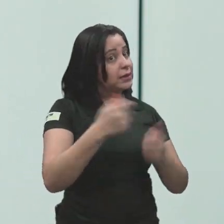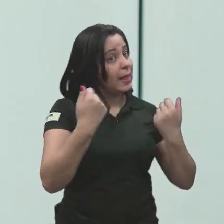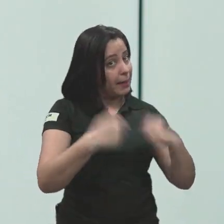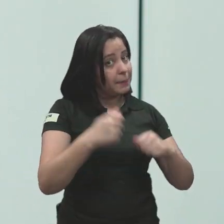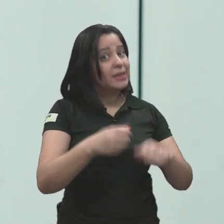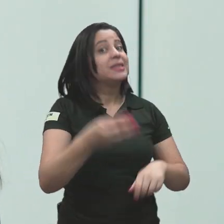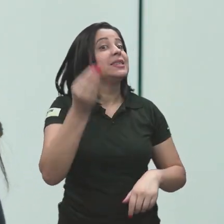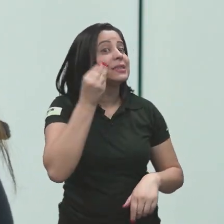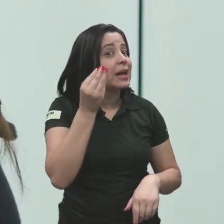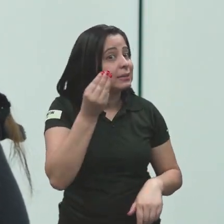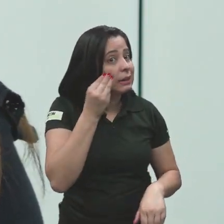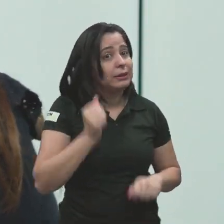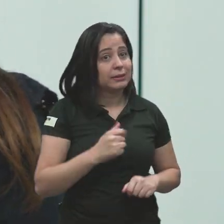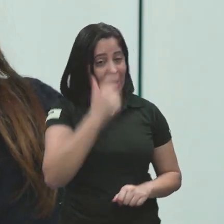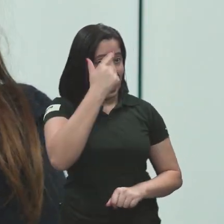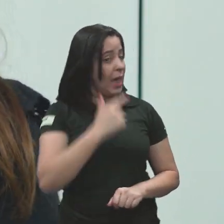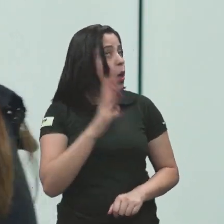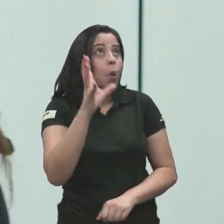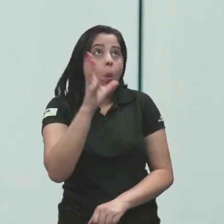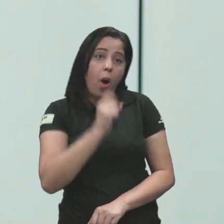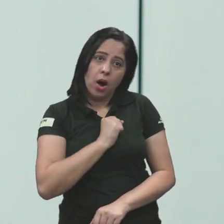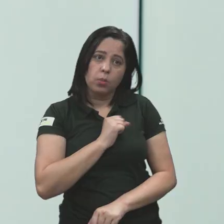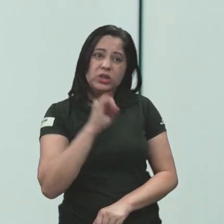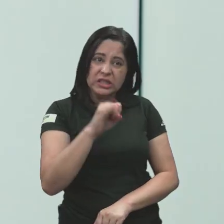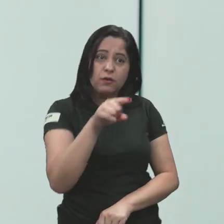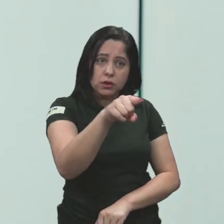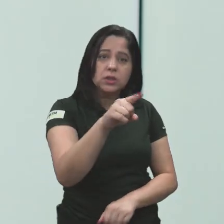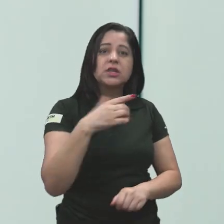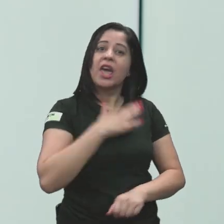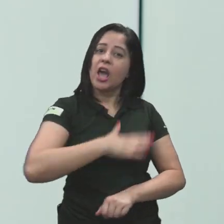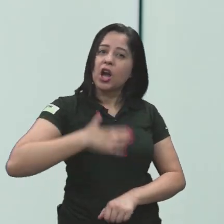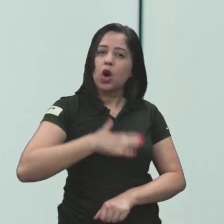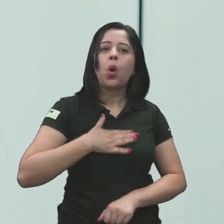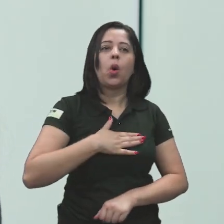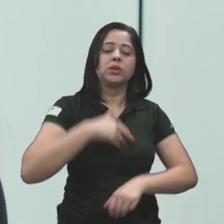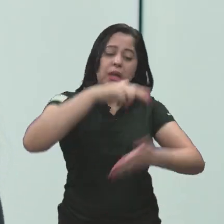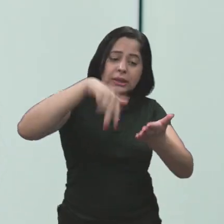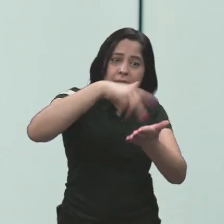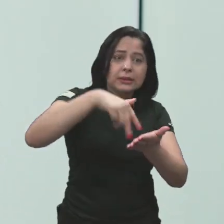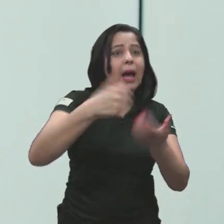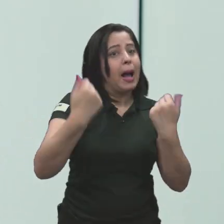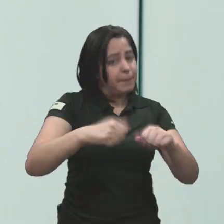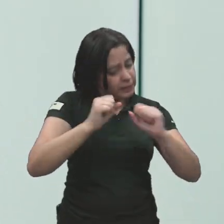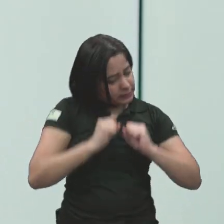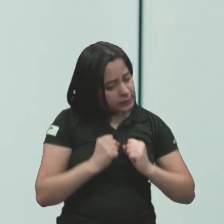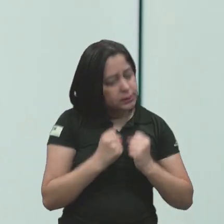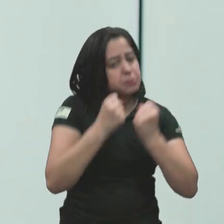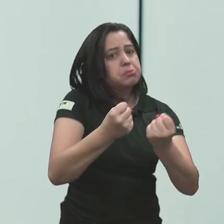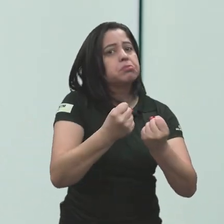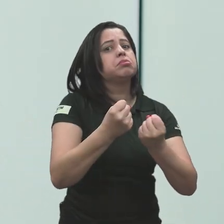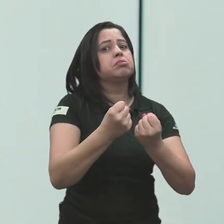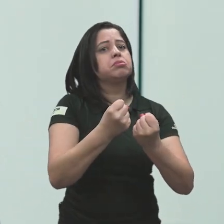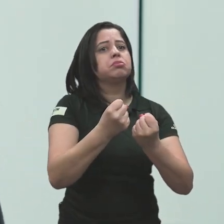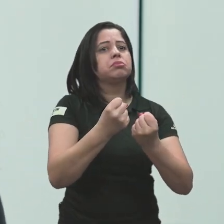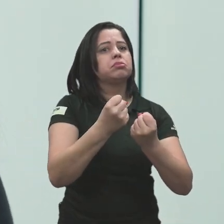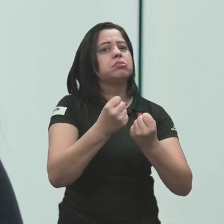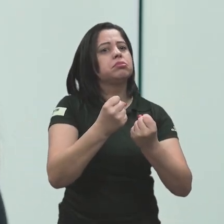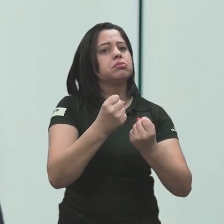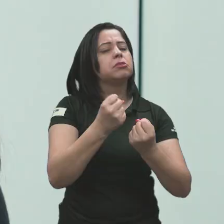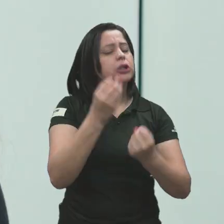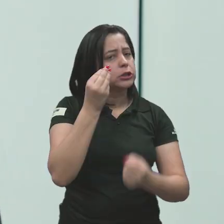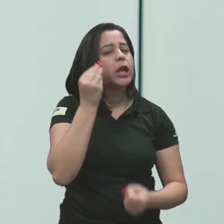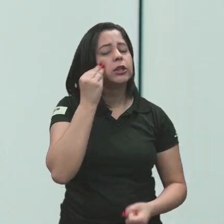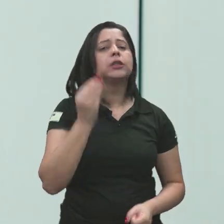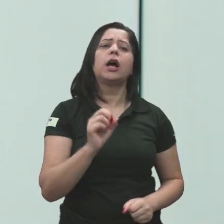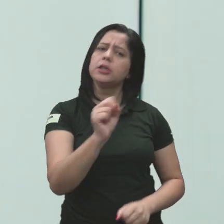eu amo isso. Eu acho que se eles gostarem de dançar, cantar ou atuar, eles devem fazer o que eles querem fazer. E eu